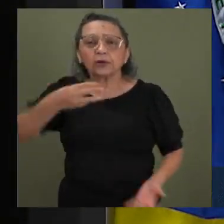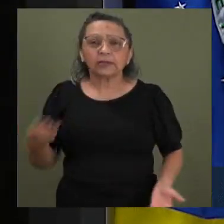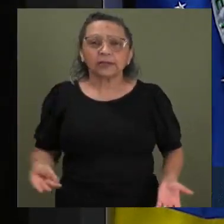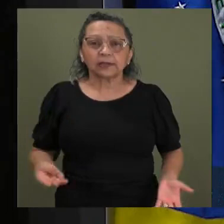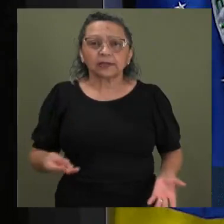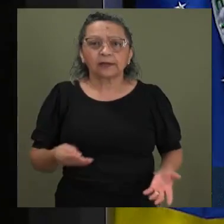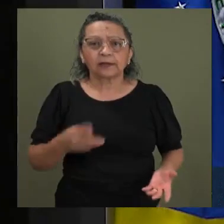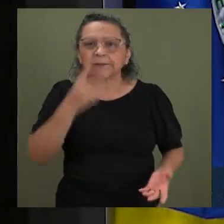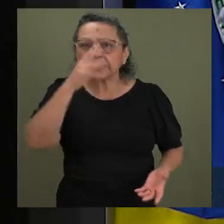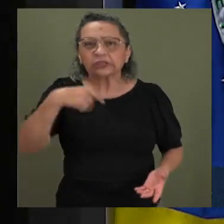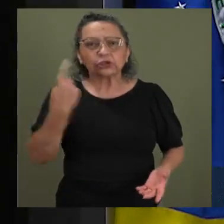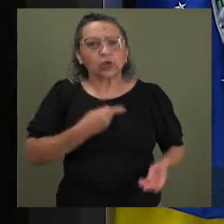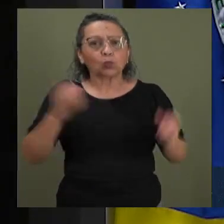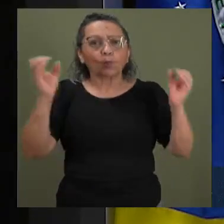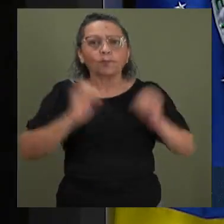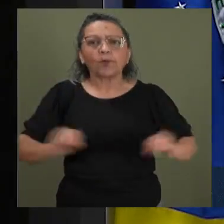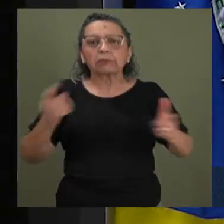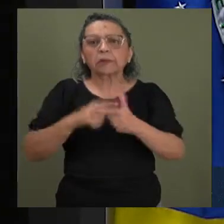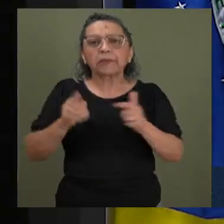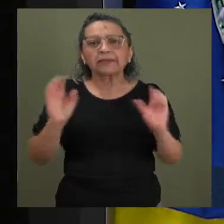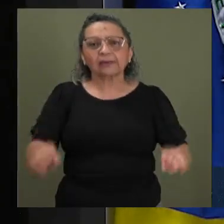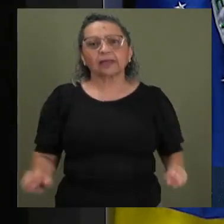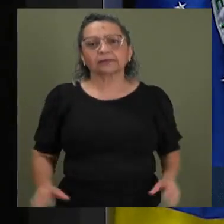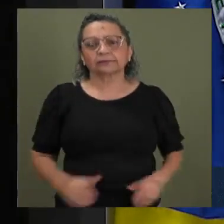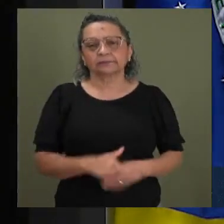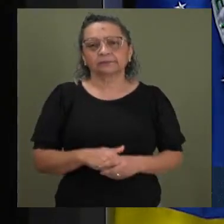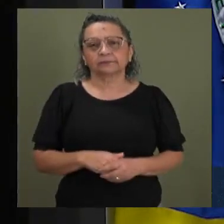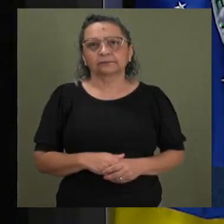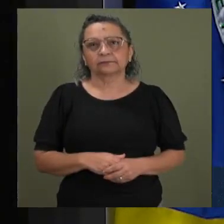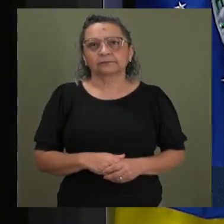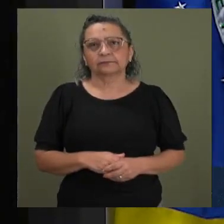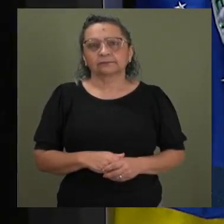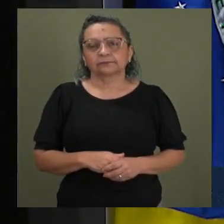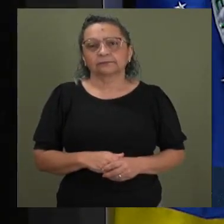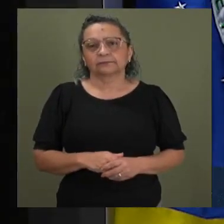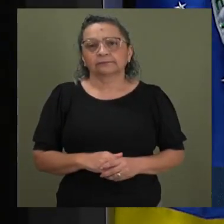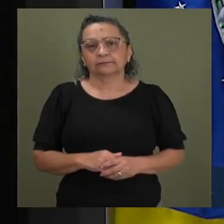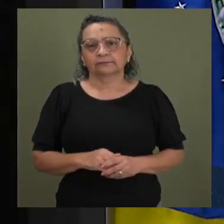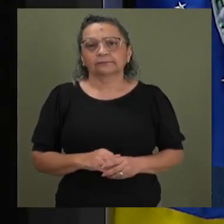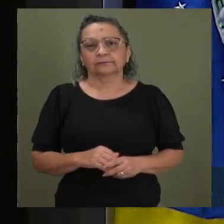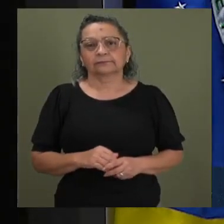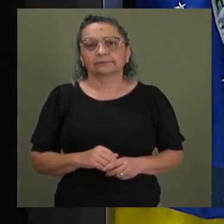Como se a gente não já tivesse problema na nossa nação.